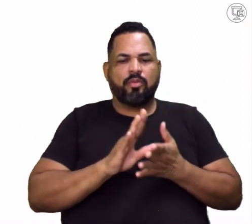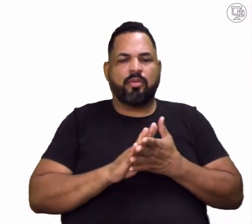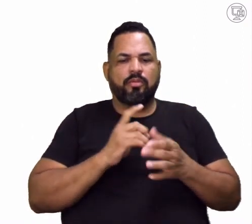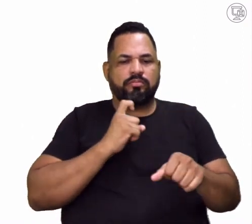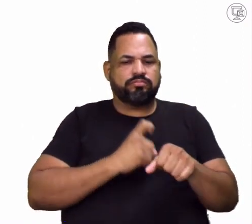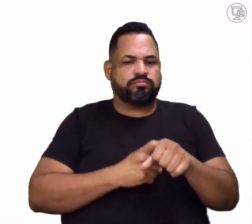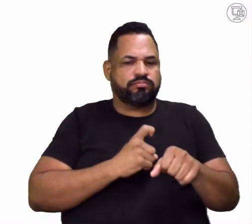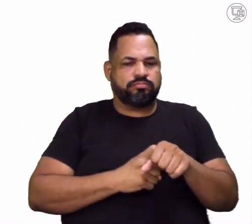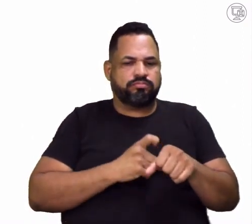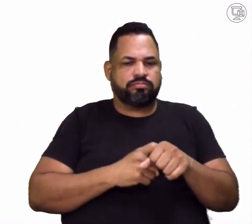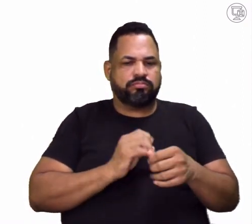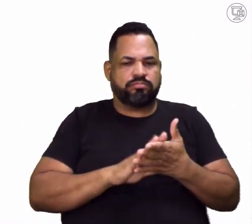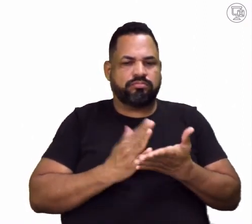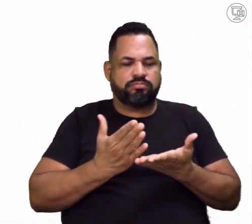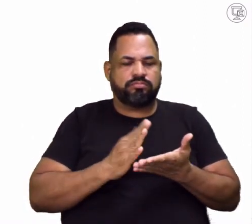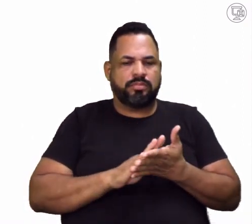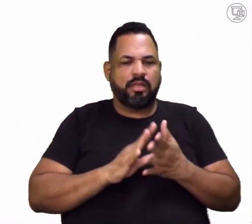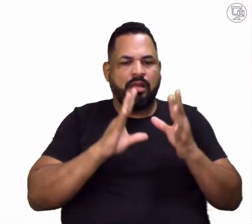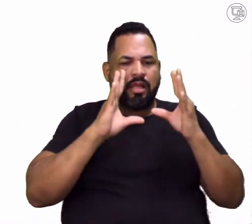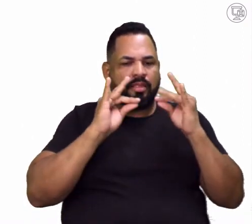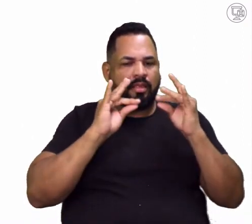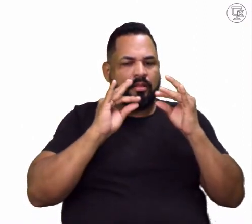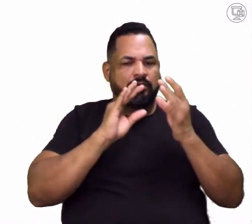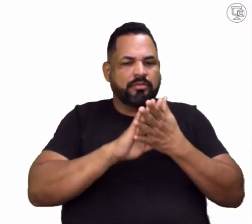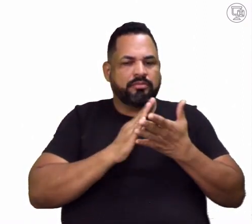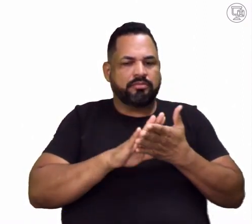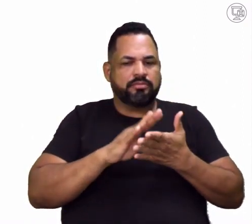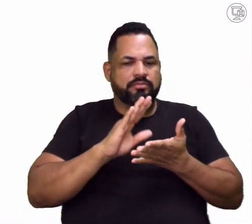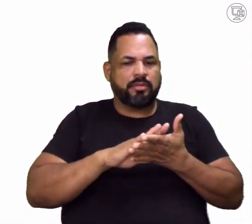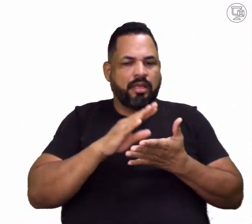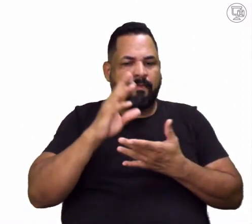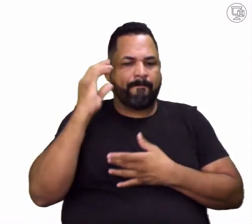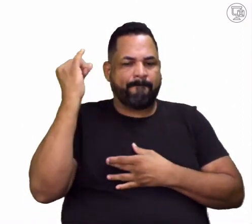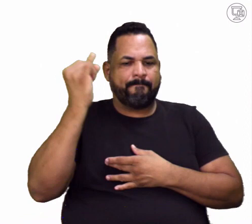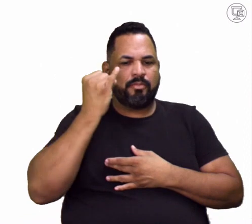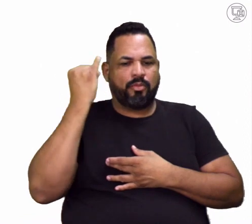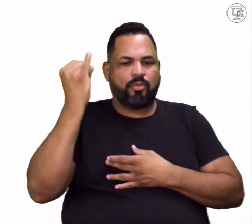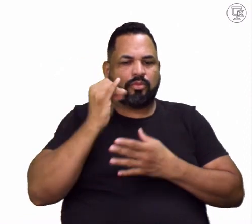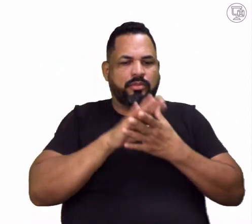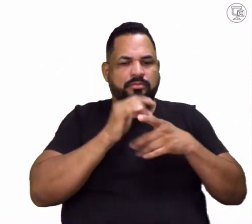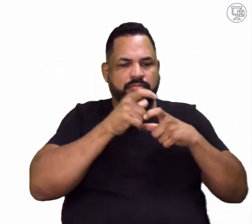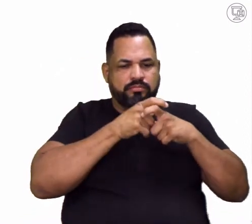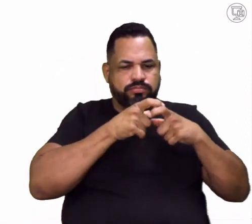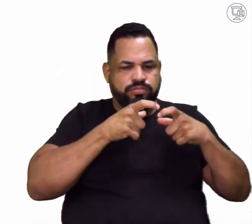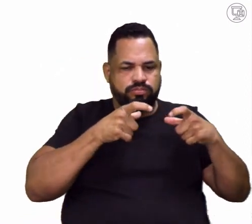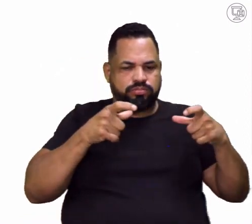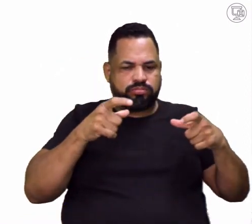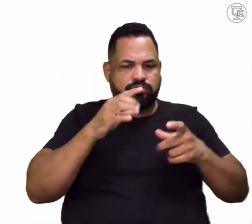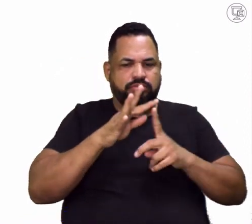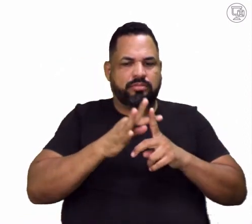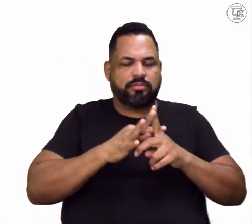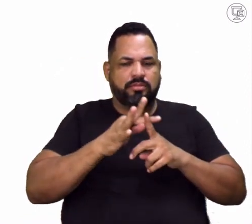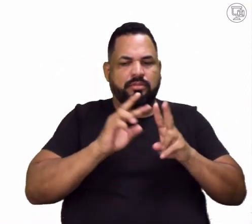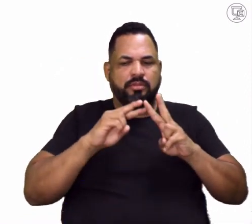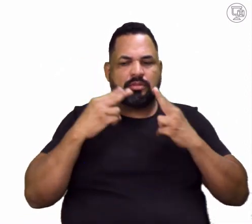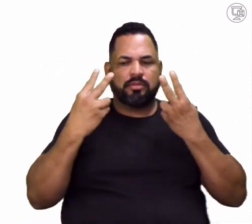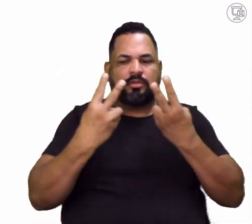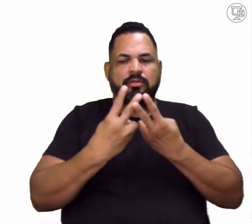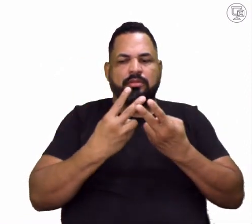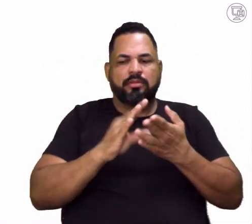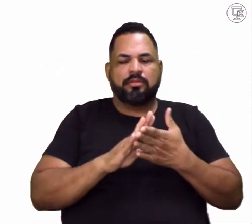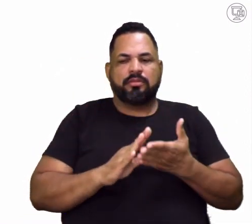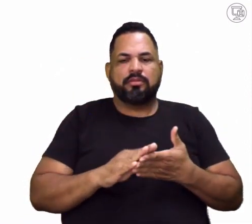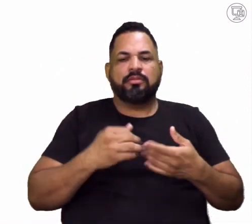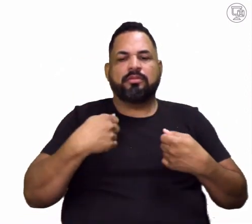entanto para os ritos as considera dilatação térmica volumétrica não tem como você colocar o comprimento de um líquido com a superfície de